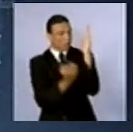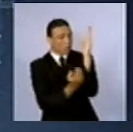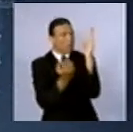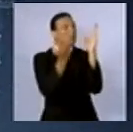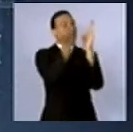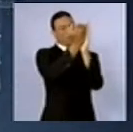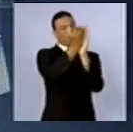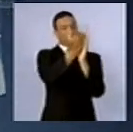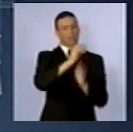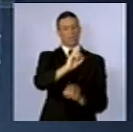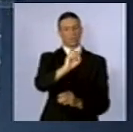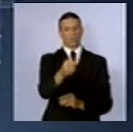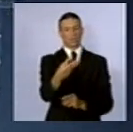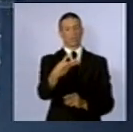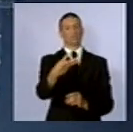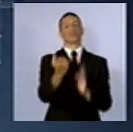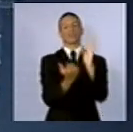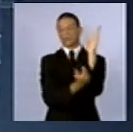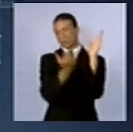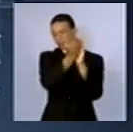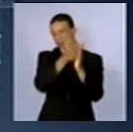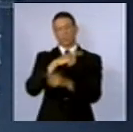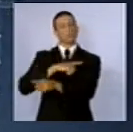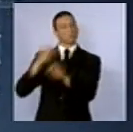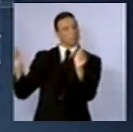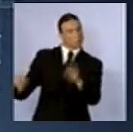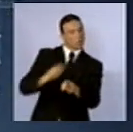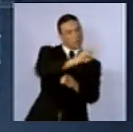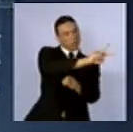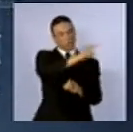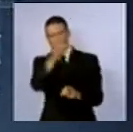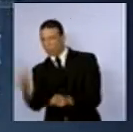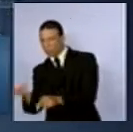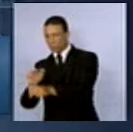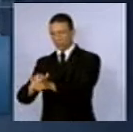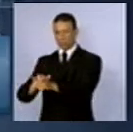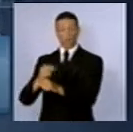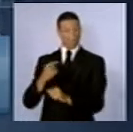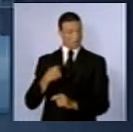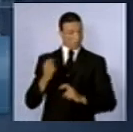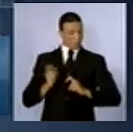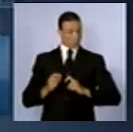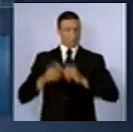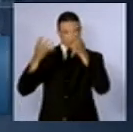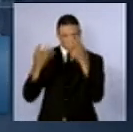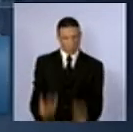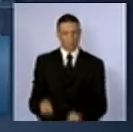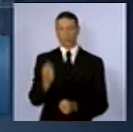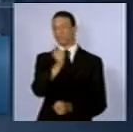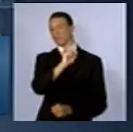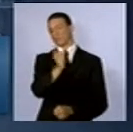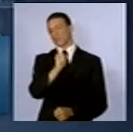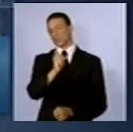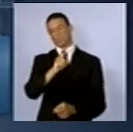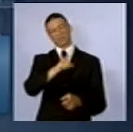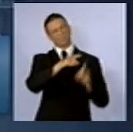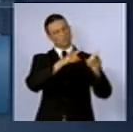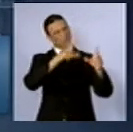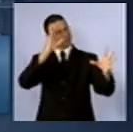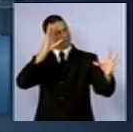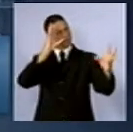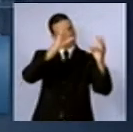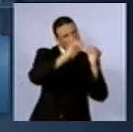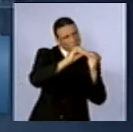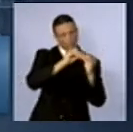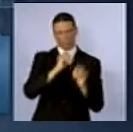0,3 microtesla mas nós também não aceitamos essa interpretação Por que que nós não aceitamos essa interpretação